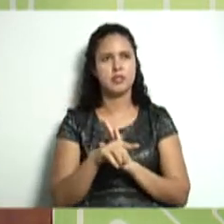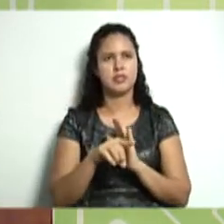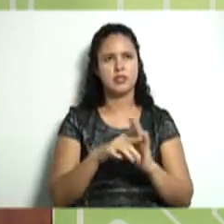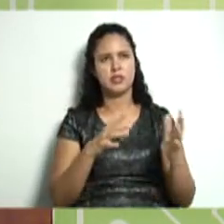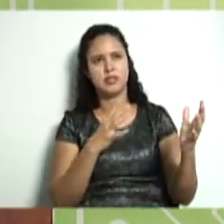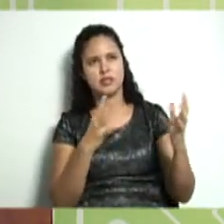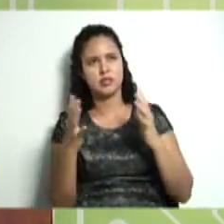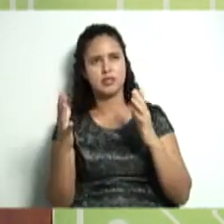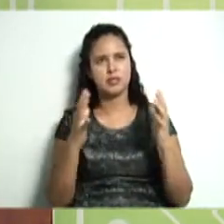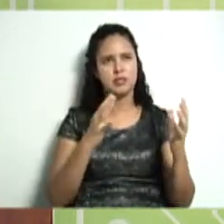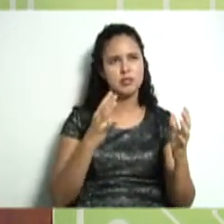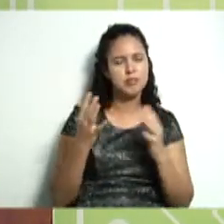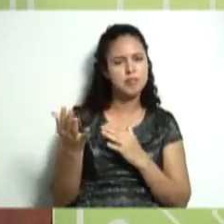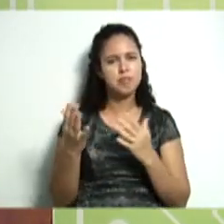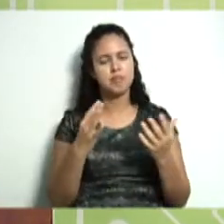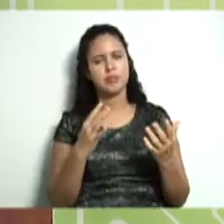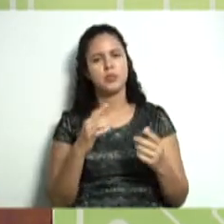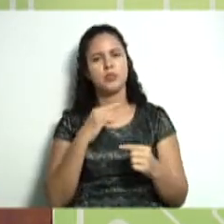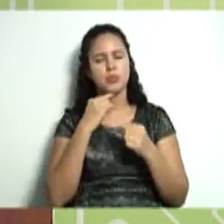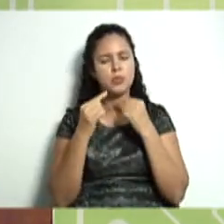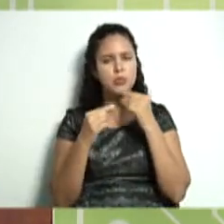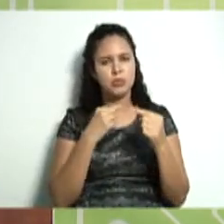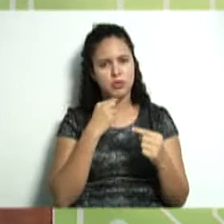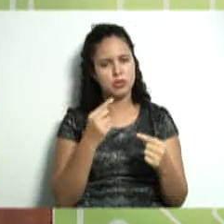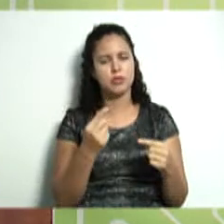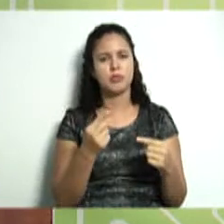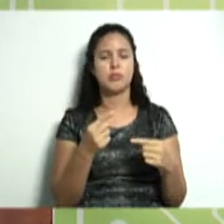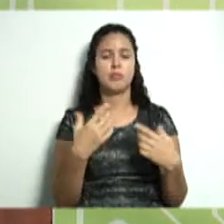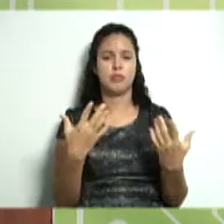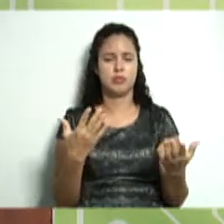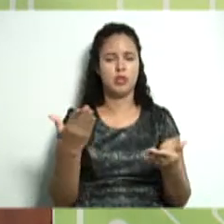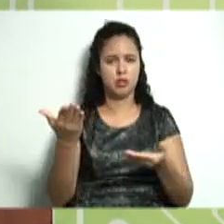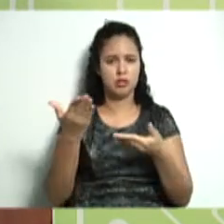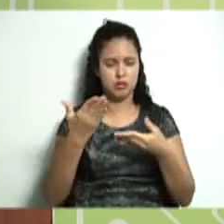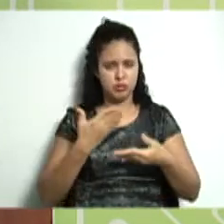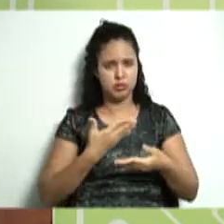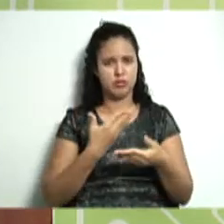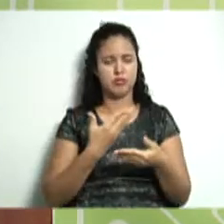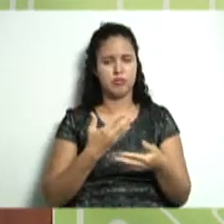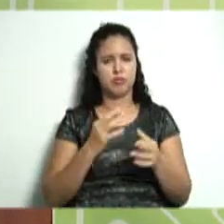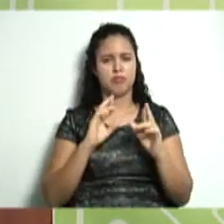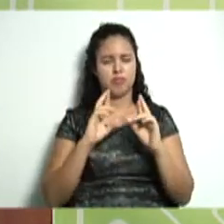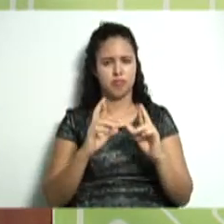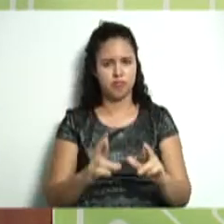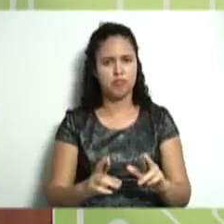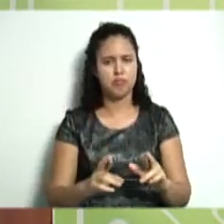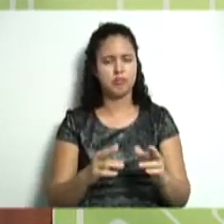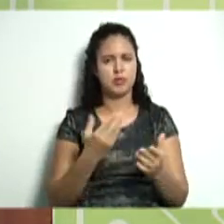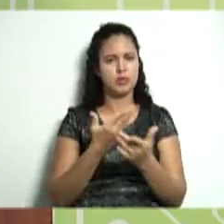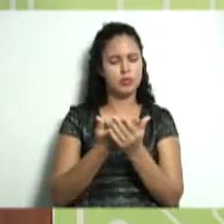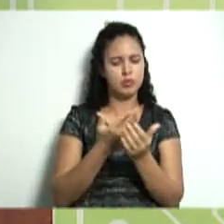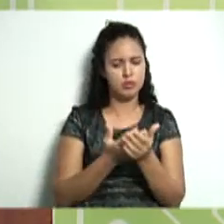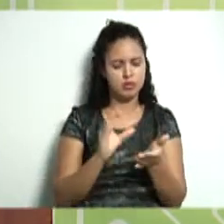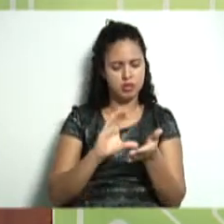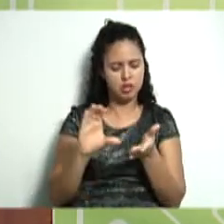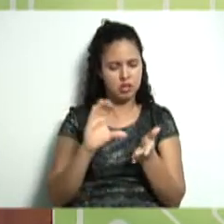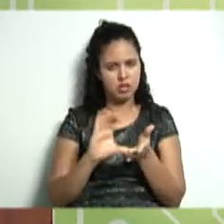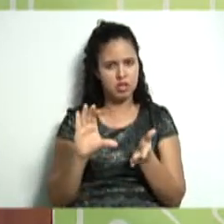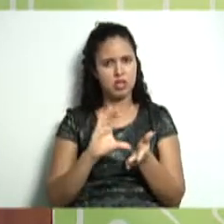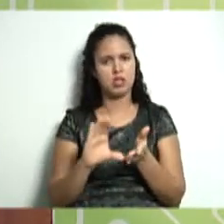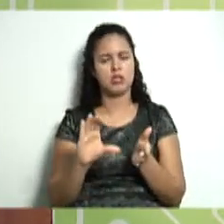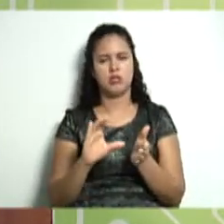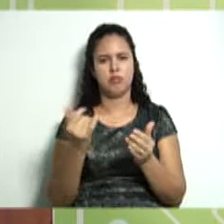está correto, está errado. E eu convido vocês a estudarem ali no caderno, né, verificar